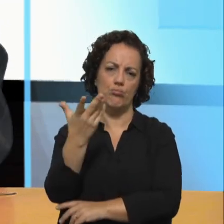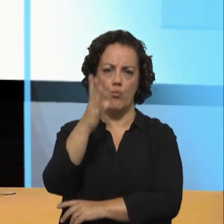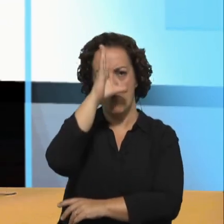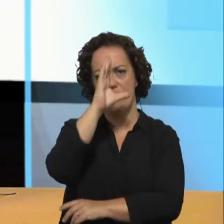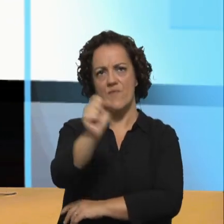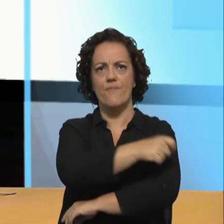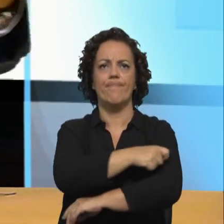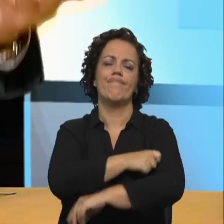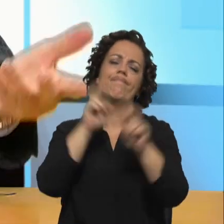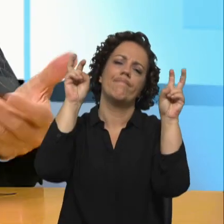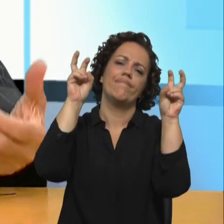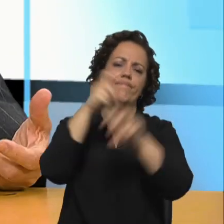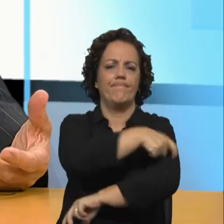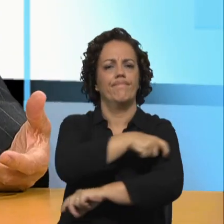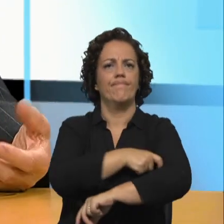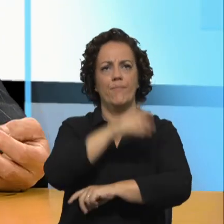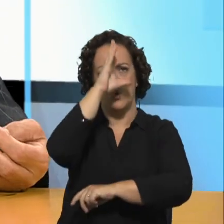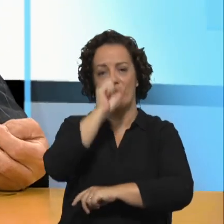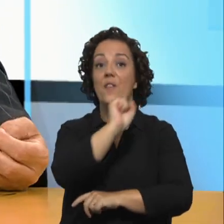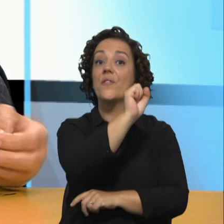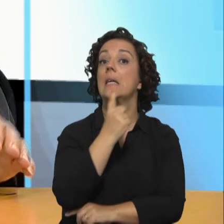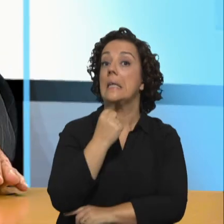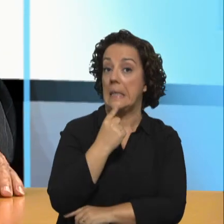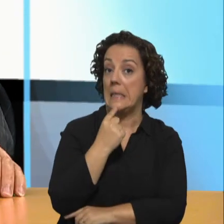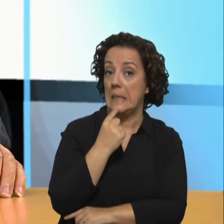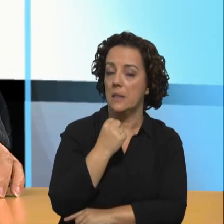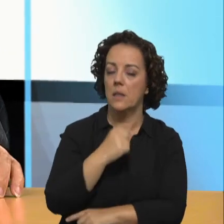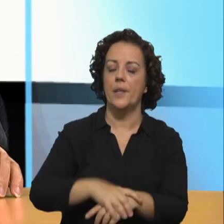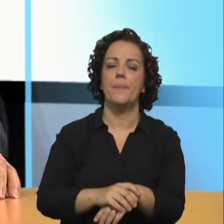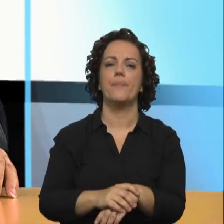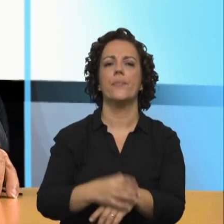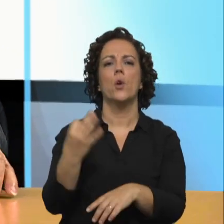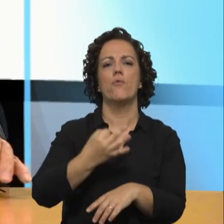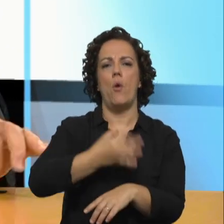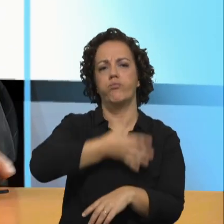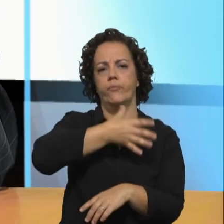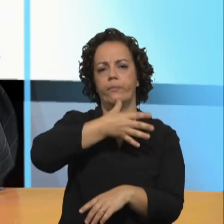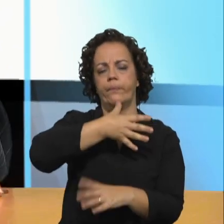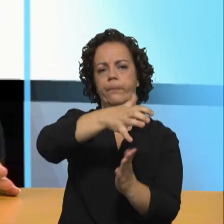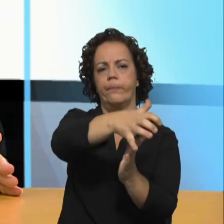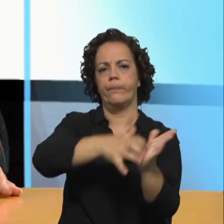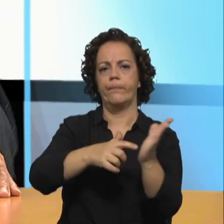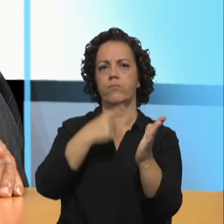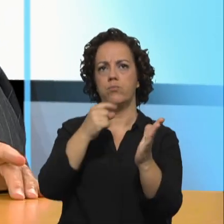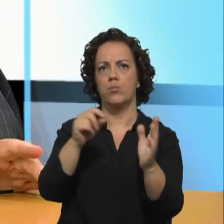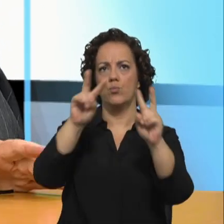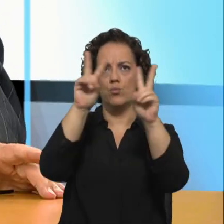os representantes do governo inglês fizeram uma declaração chamada Declaração de